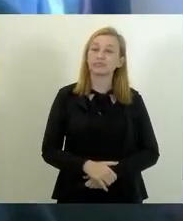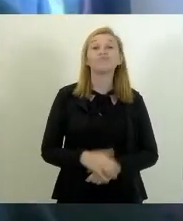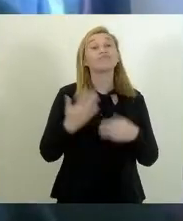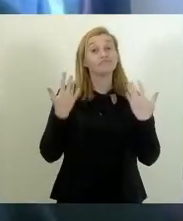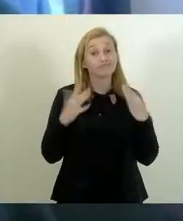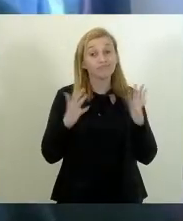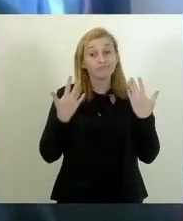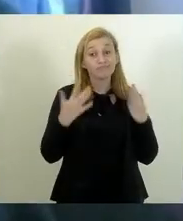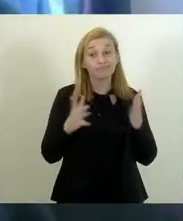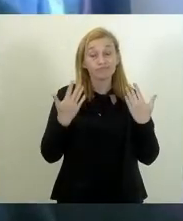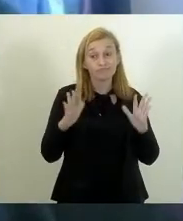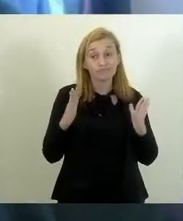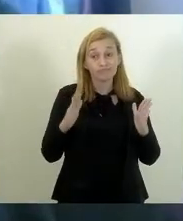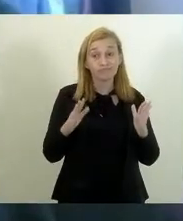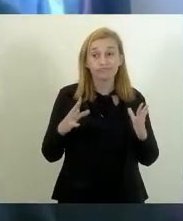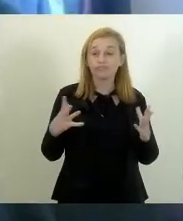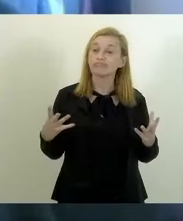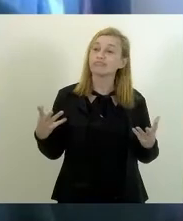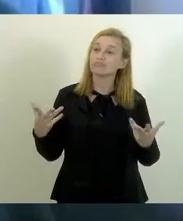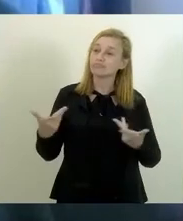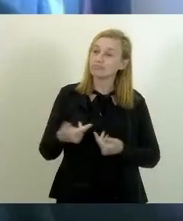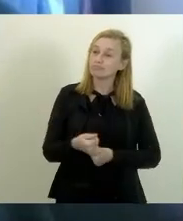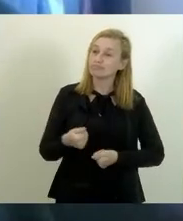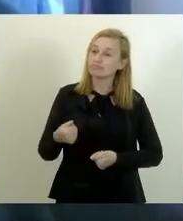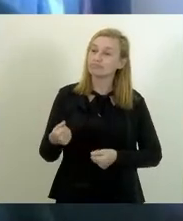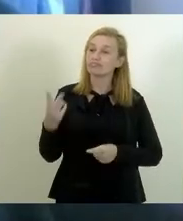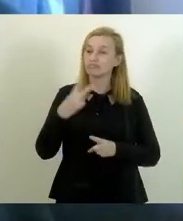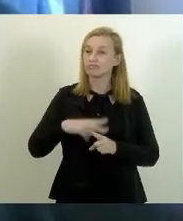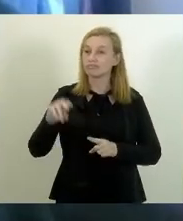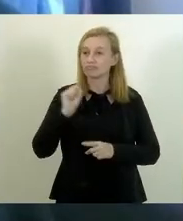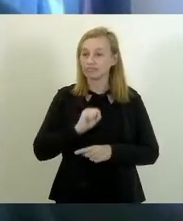comemorar essa belíssima vitória no caso do